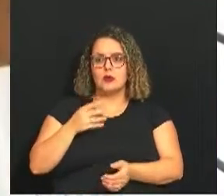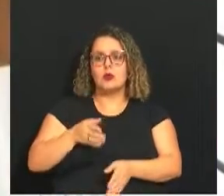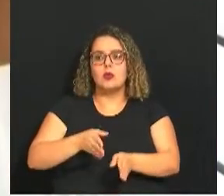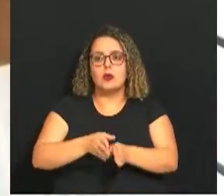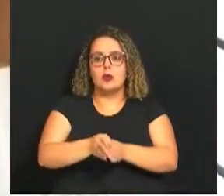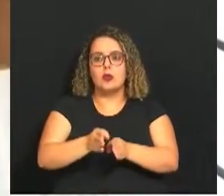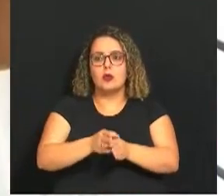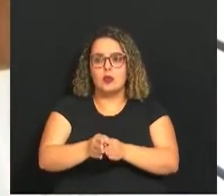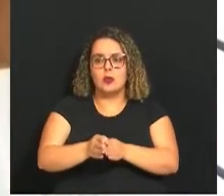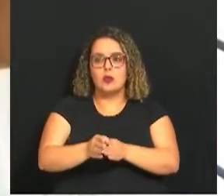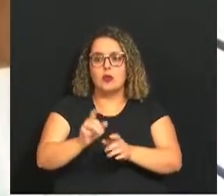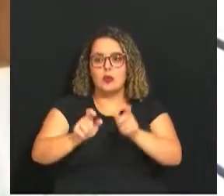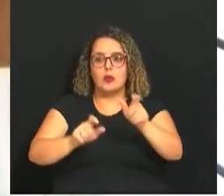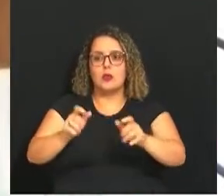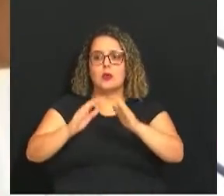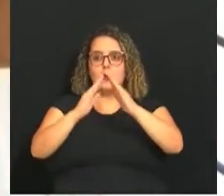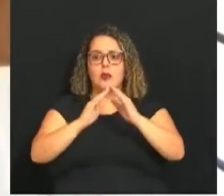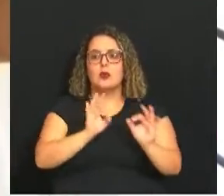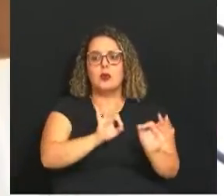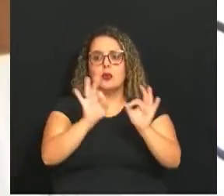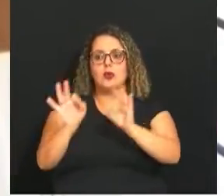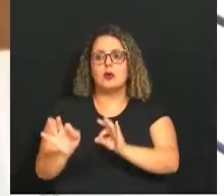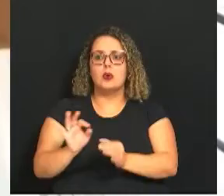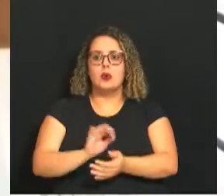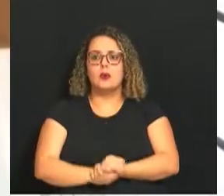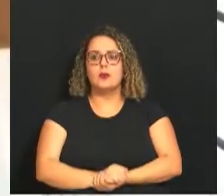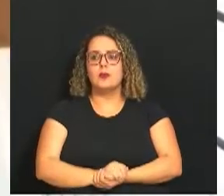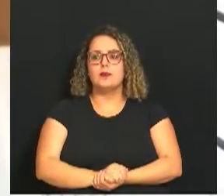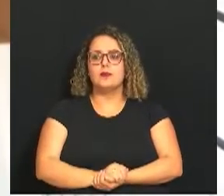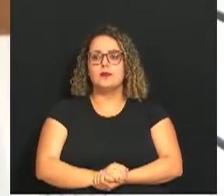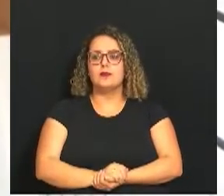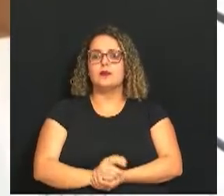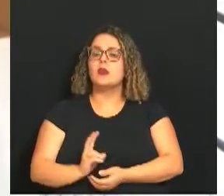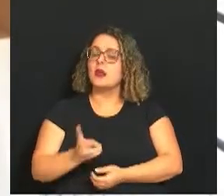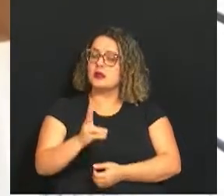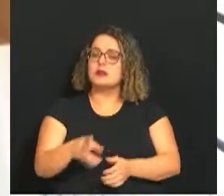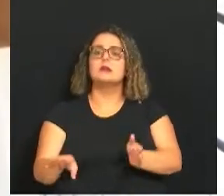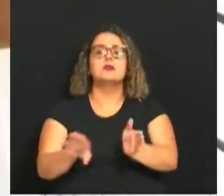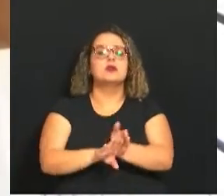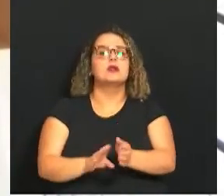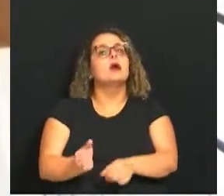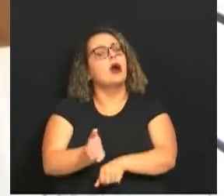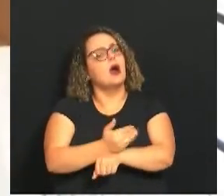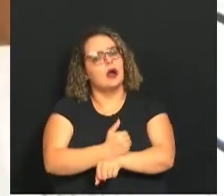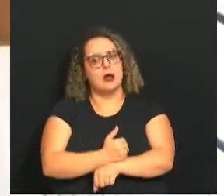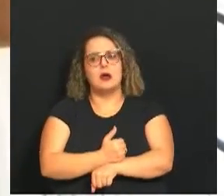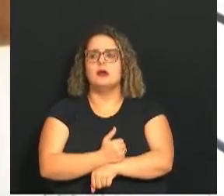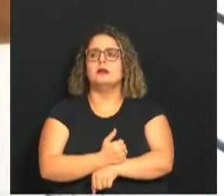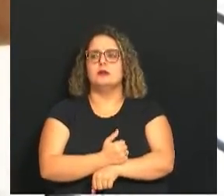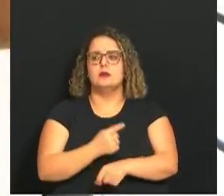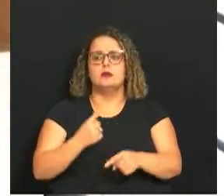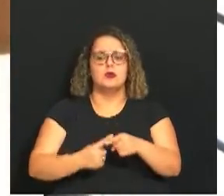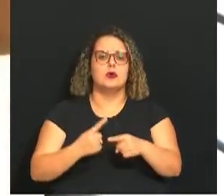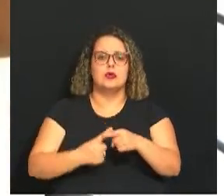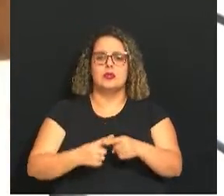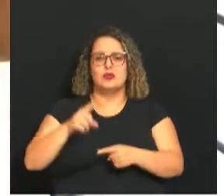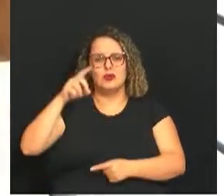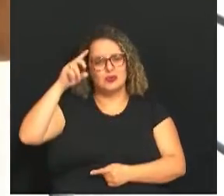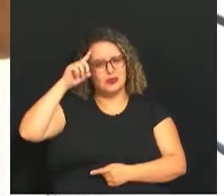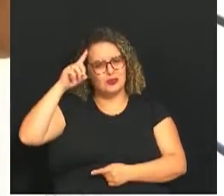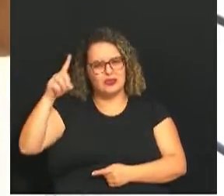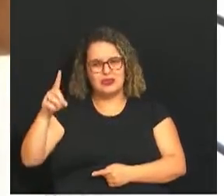para o pessoal que está em casa acompanhando. Isso. Eu sempre vir com antecedência, Com antecedência, Porque no dia é gente demais,